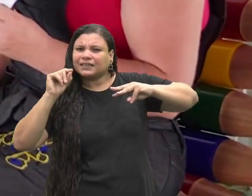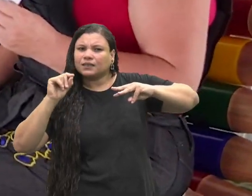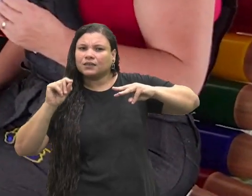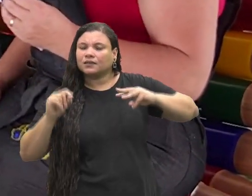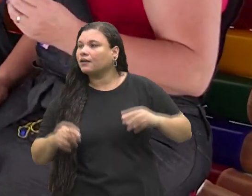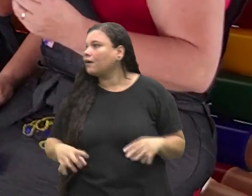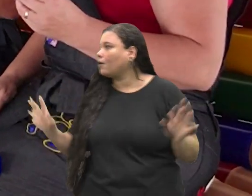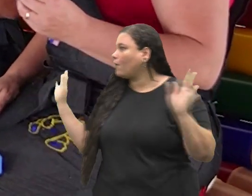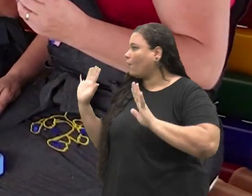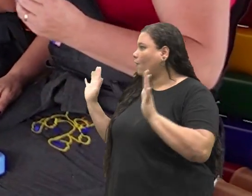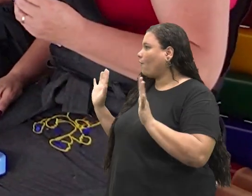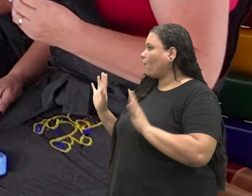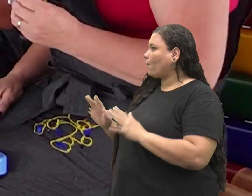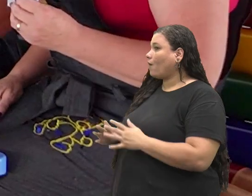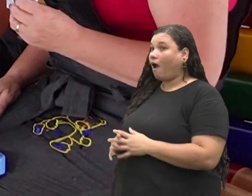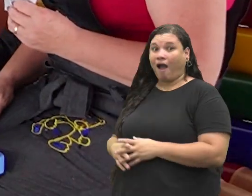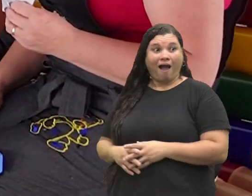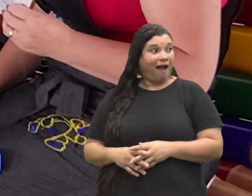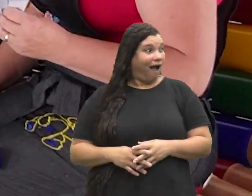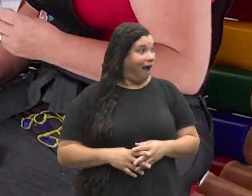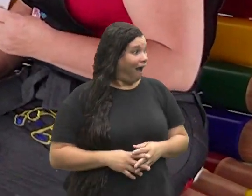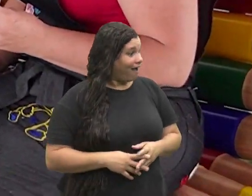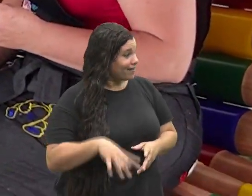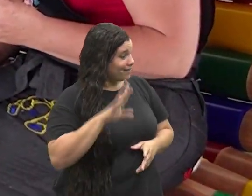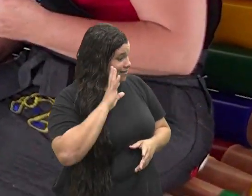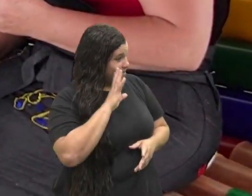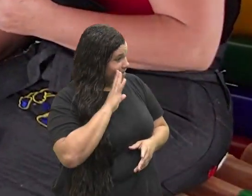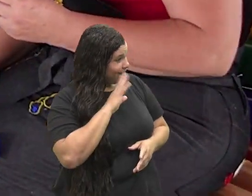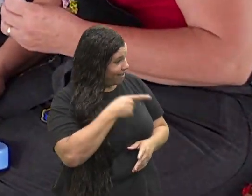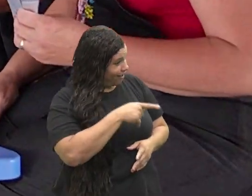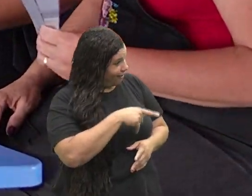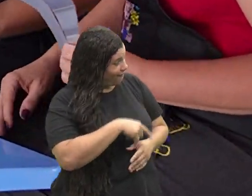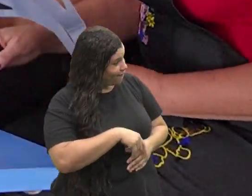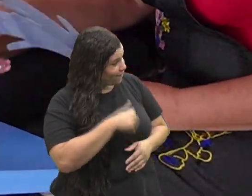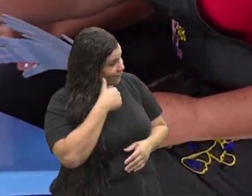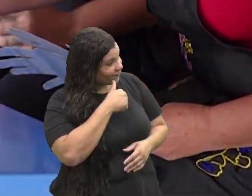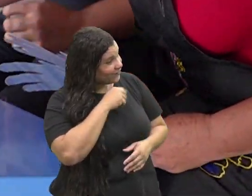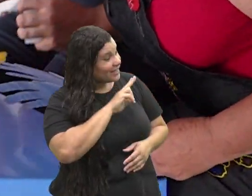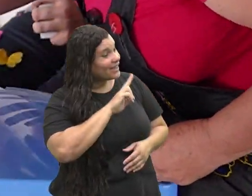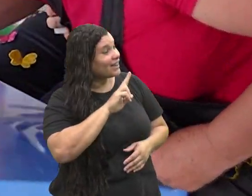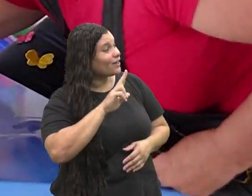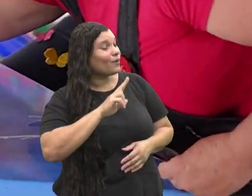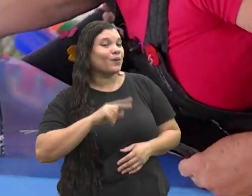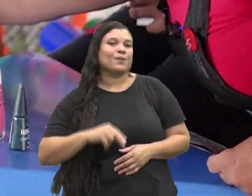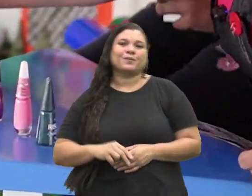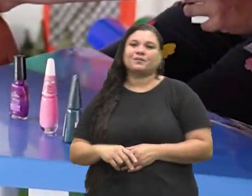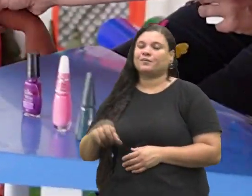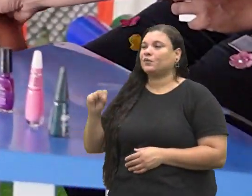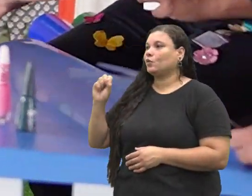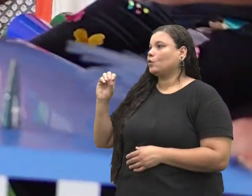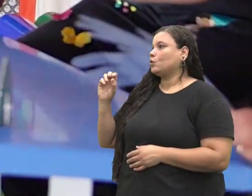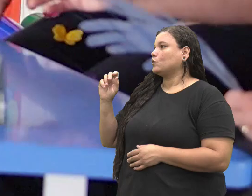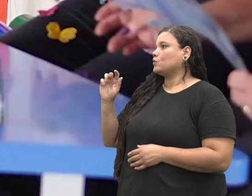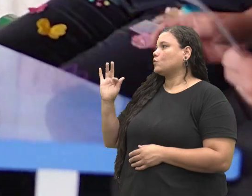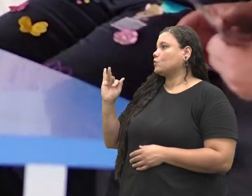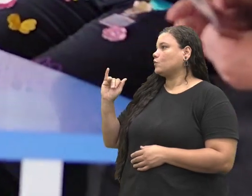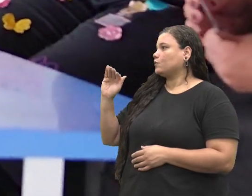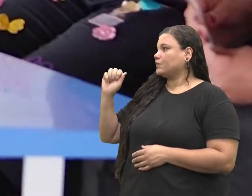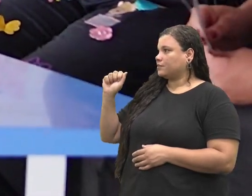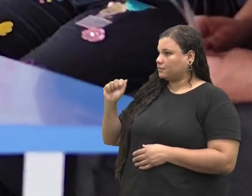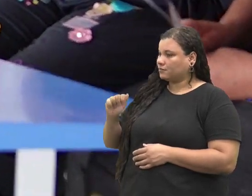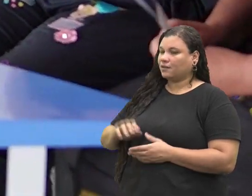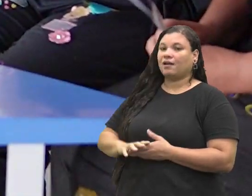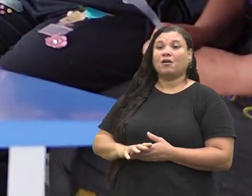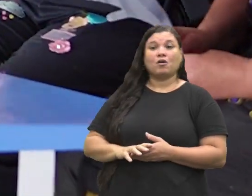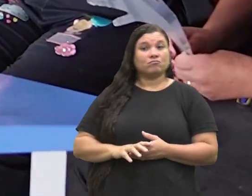menina! Que legal! Qual é o seu nome? Sofia Loren. Oi, Sofia Loren. Pode sentar aqui. Senta aqui, Sofia. Você quer